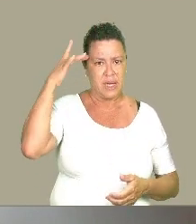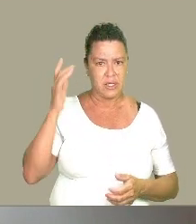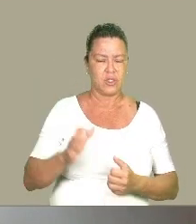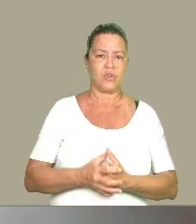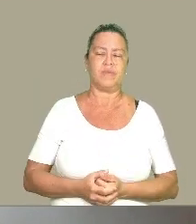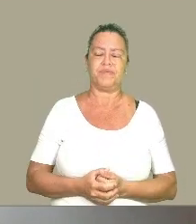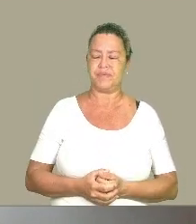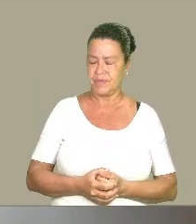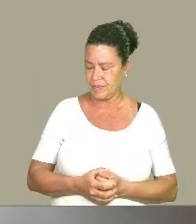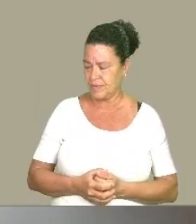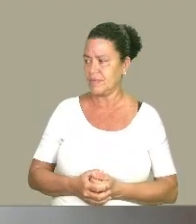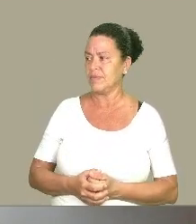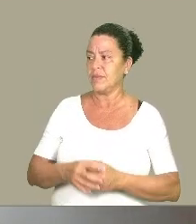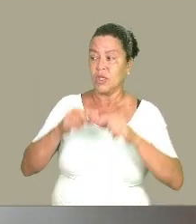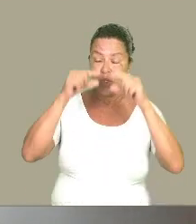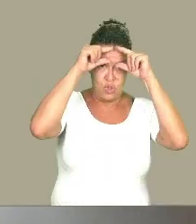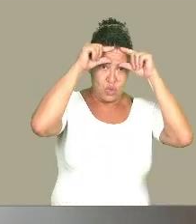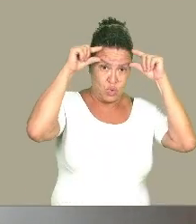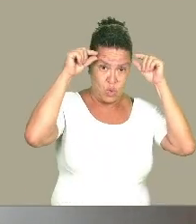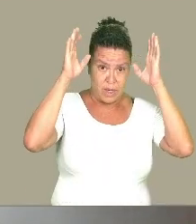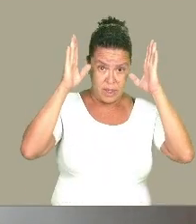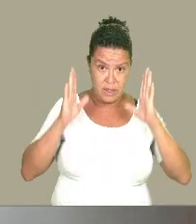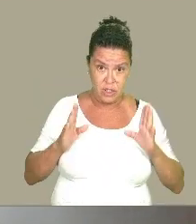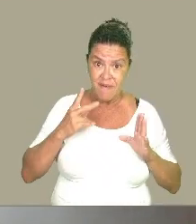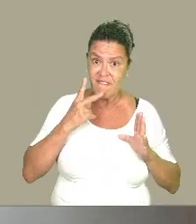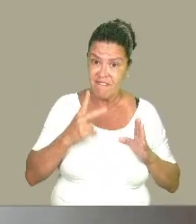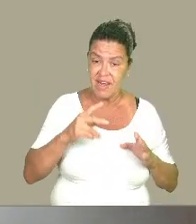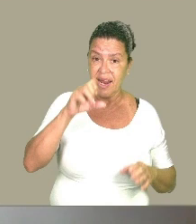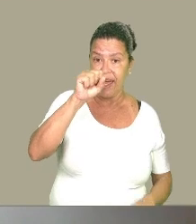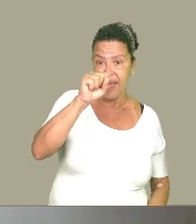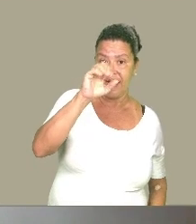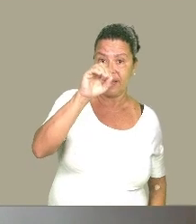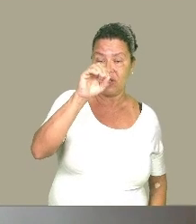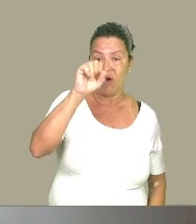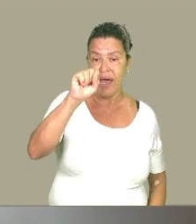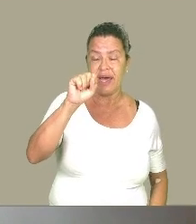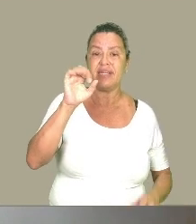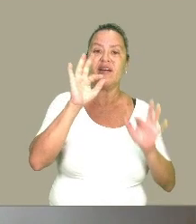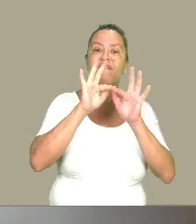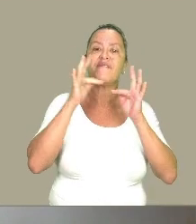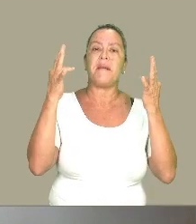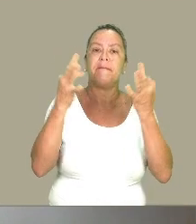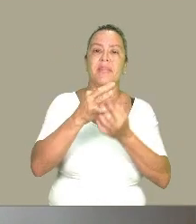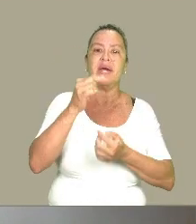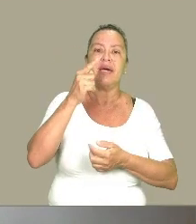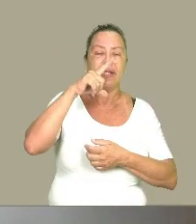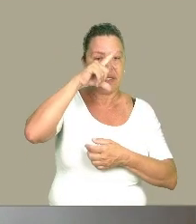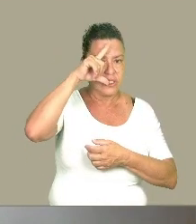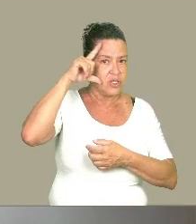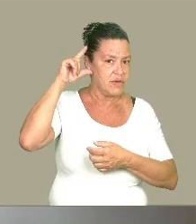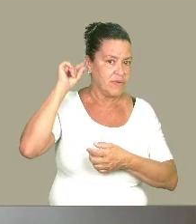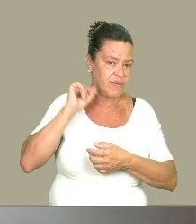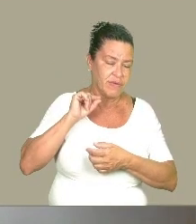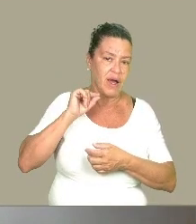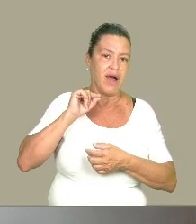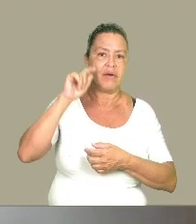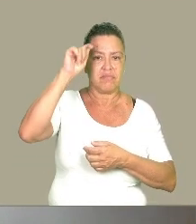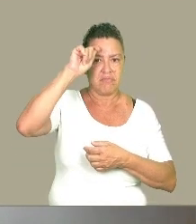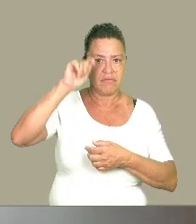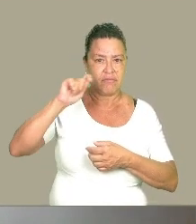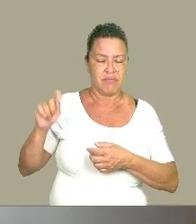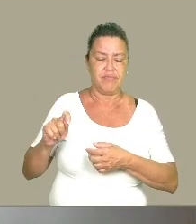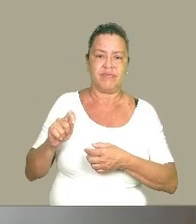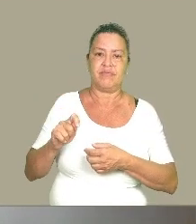ver agora Joana de Ângeles em SOS Família, psicografia de Divaldo Franco. Imprescindível